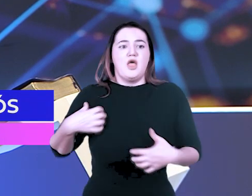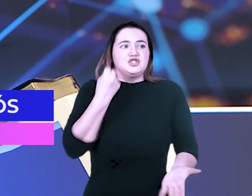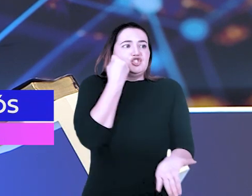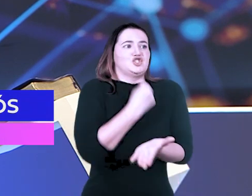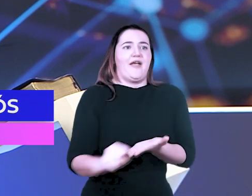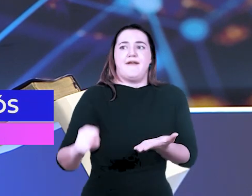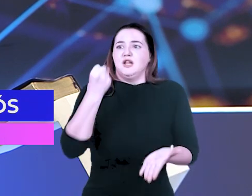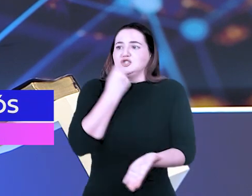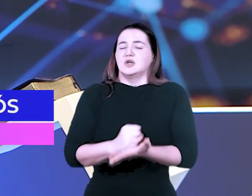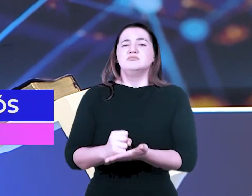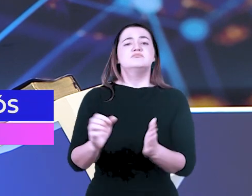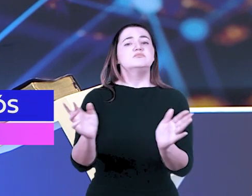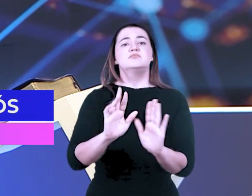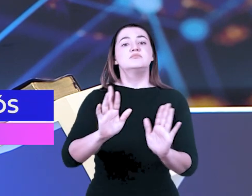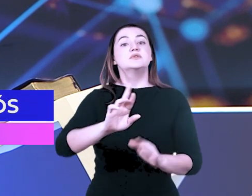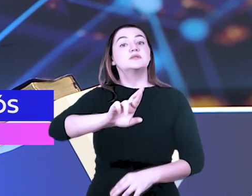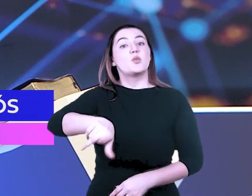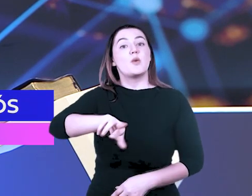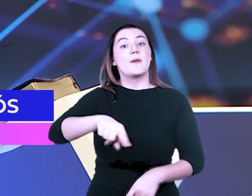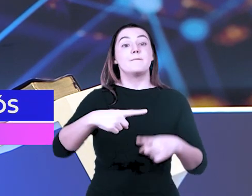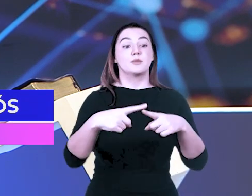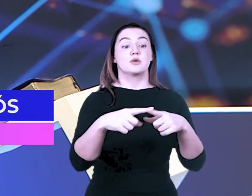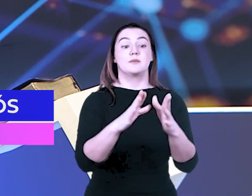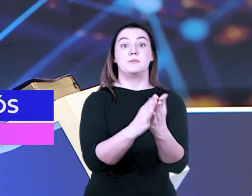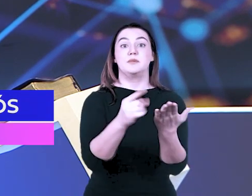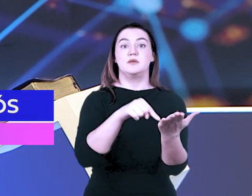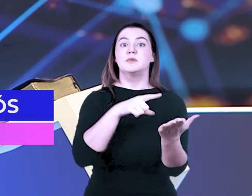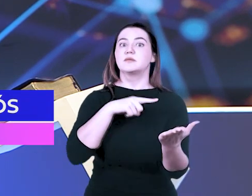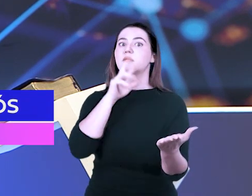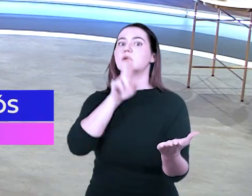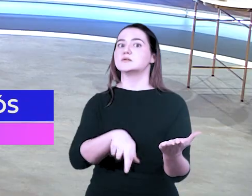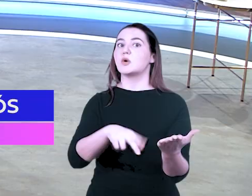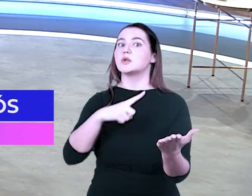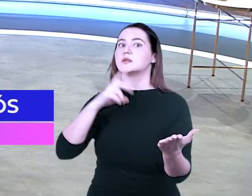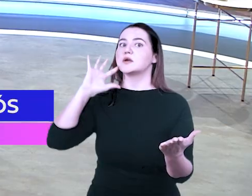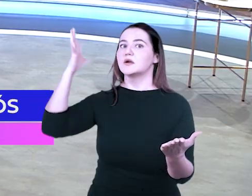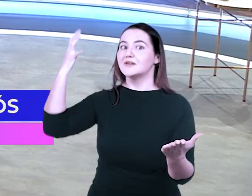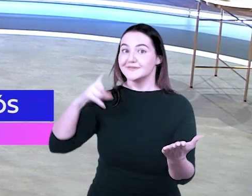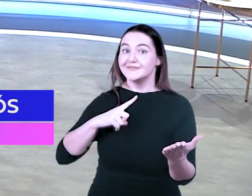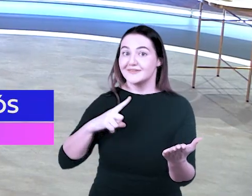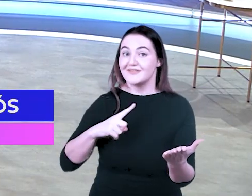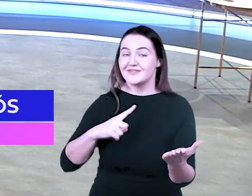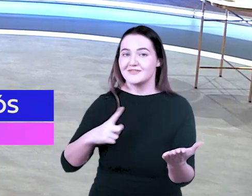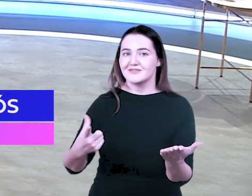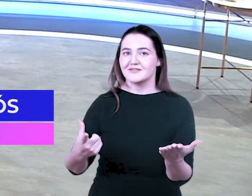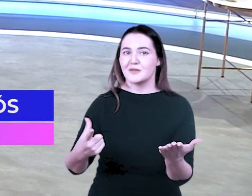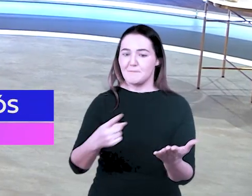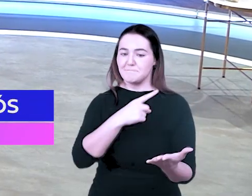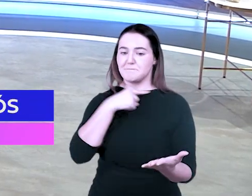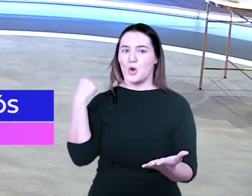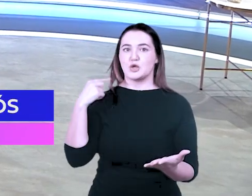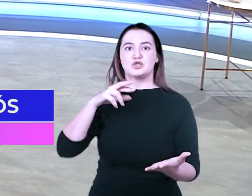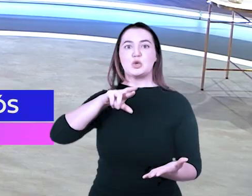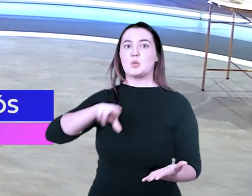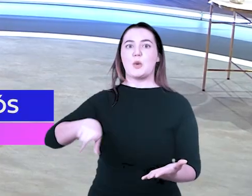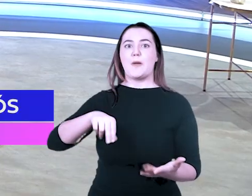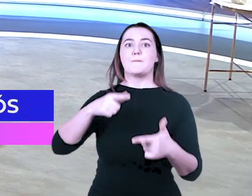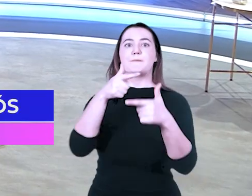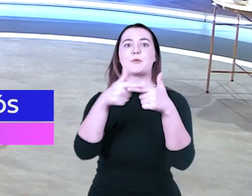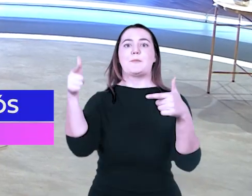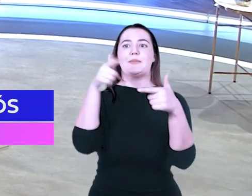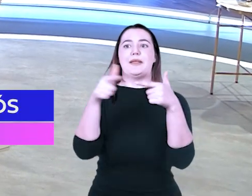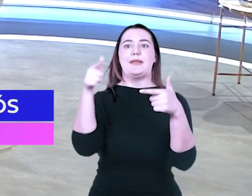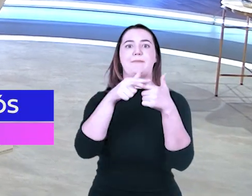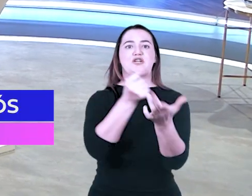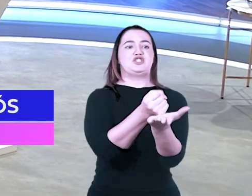saída, porque na Bíblia há sim uma saída. A morte não é um problema sem